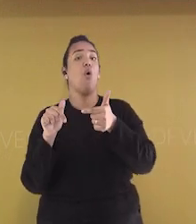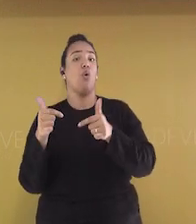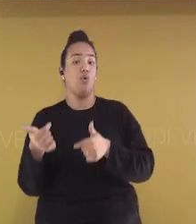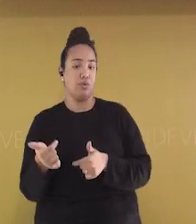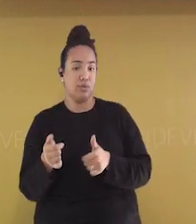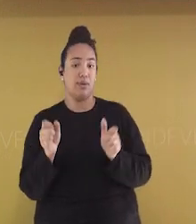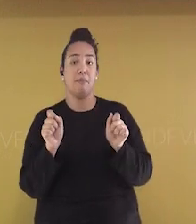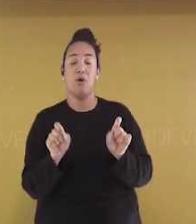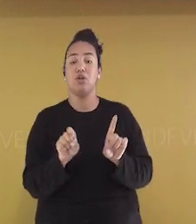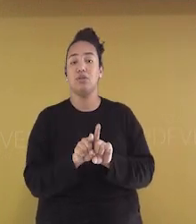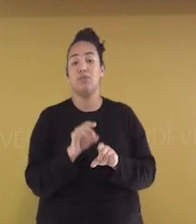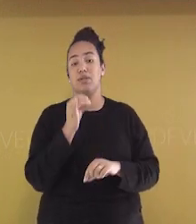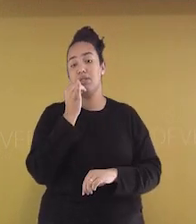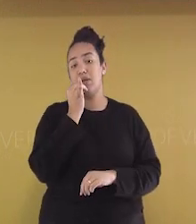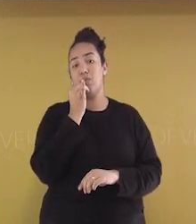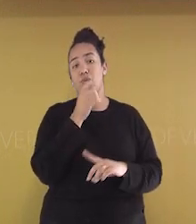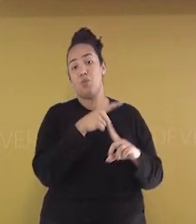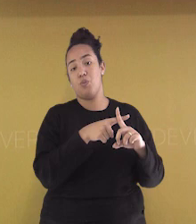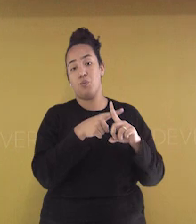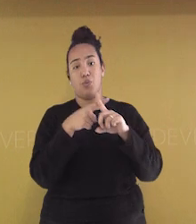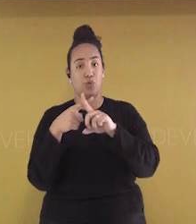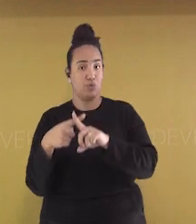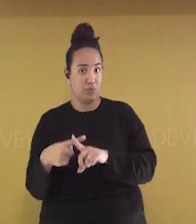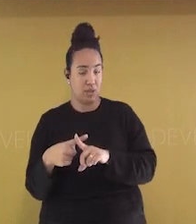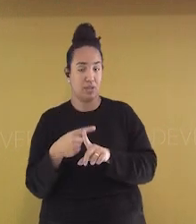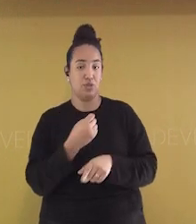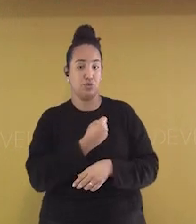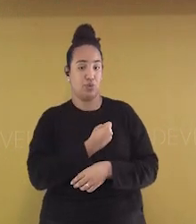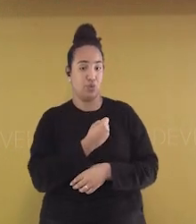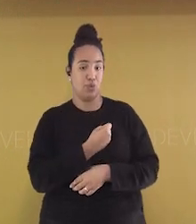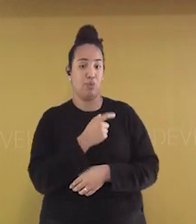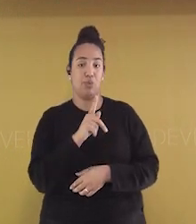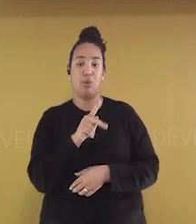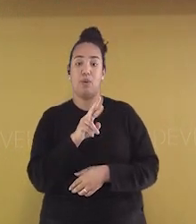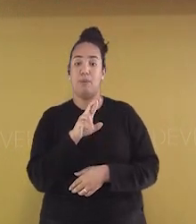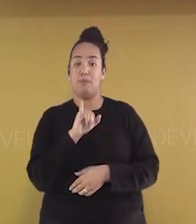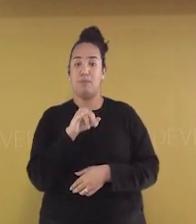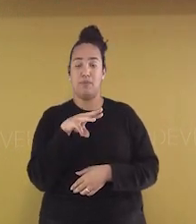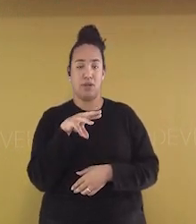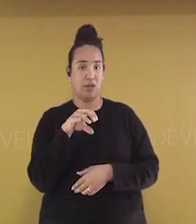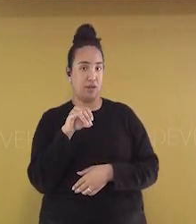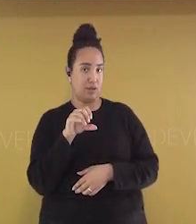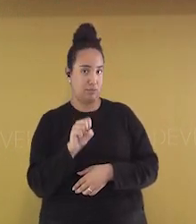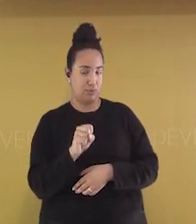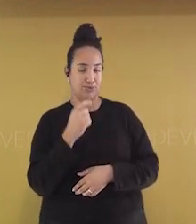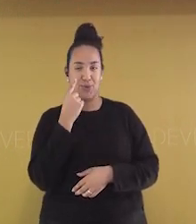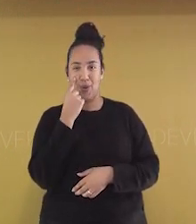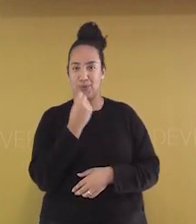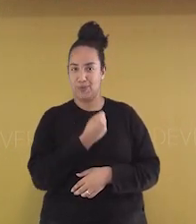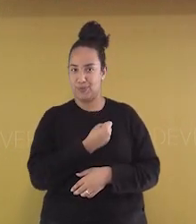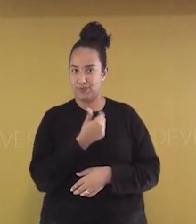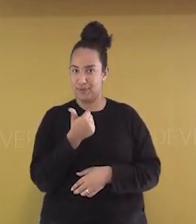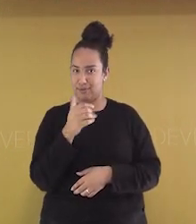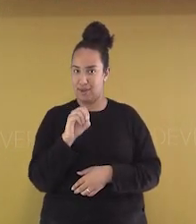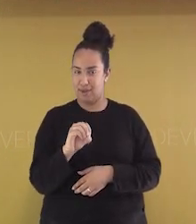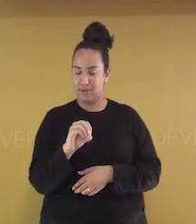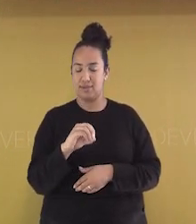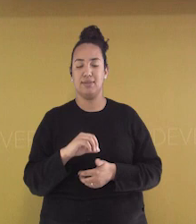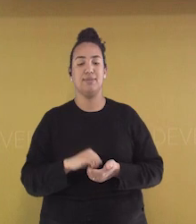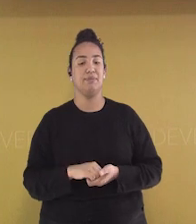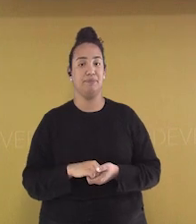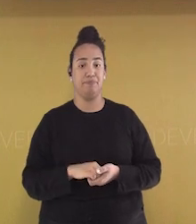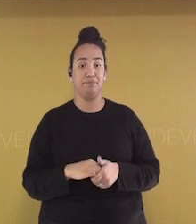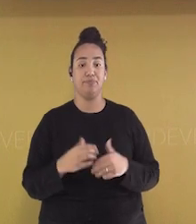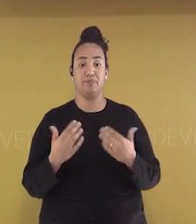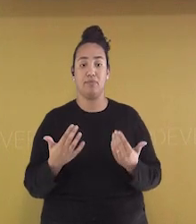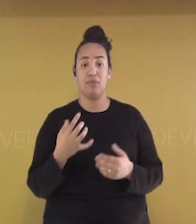pela multiplicação de números primos. Vamos pegar o 10 como exemplo. Como acabamos de